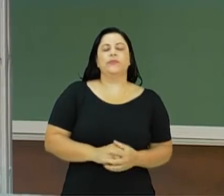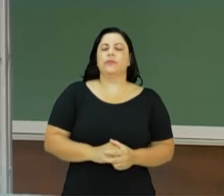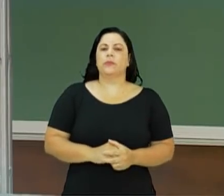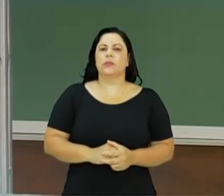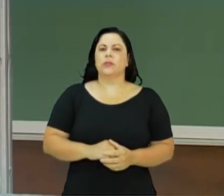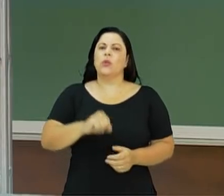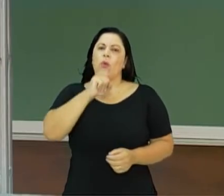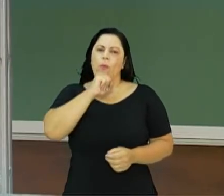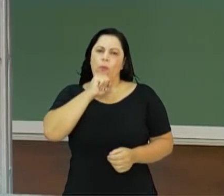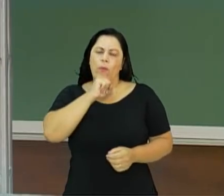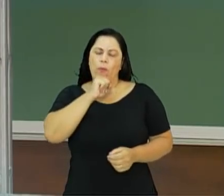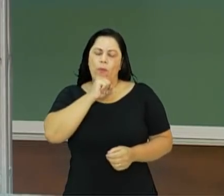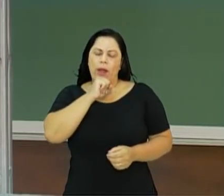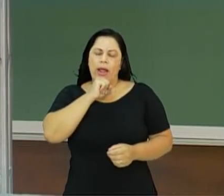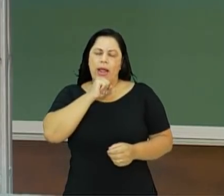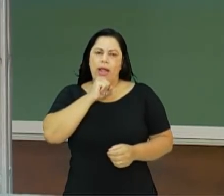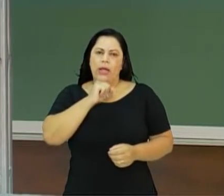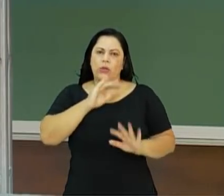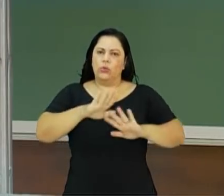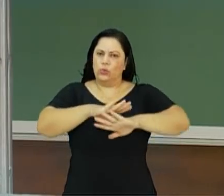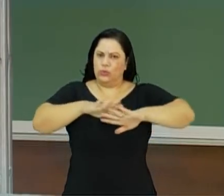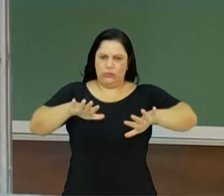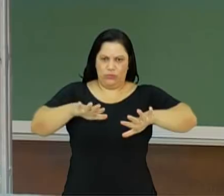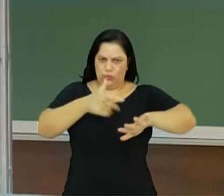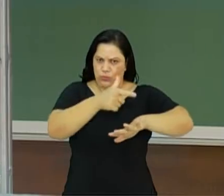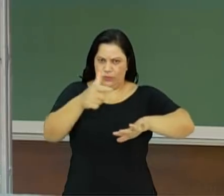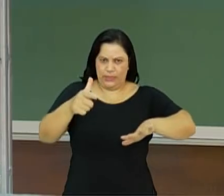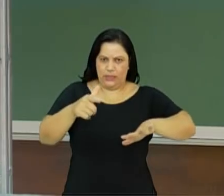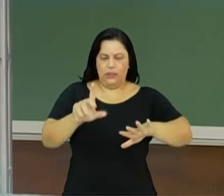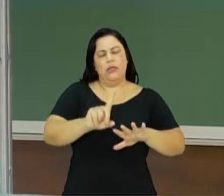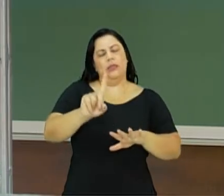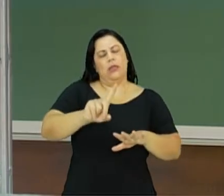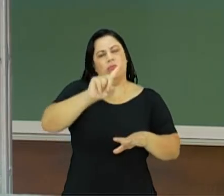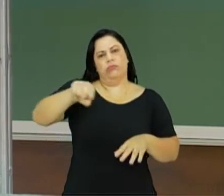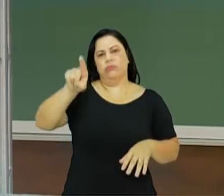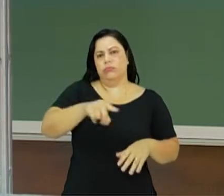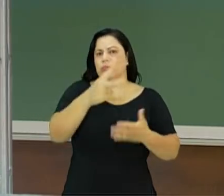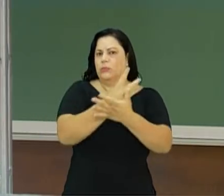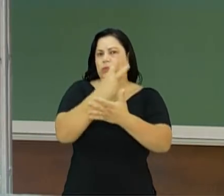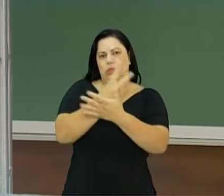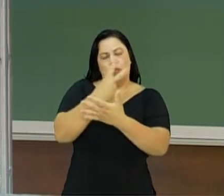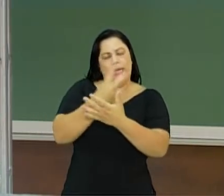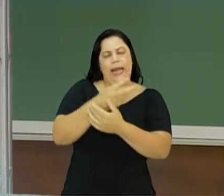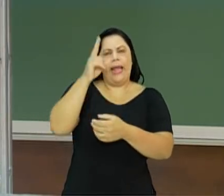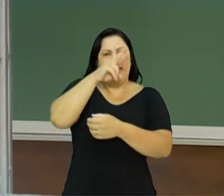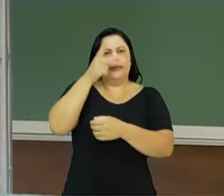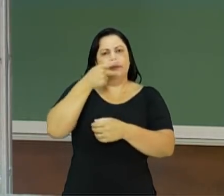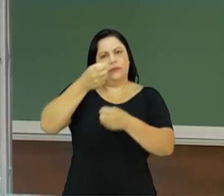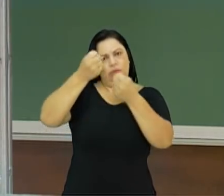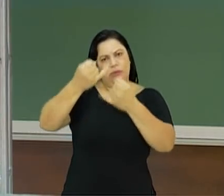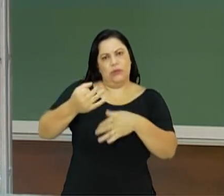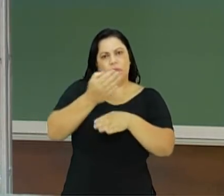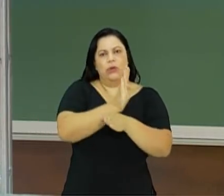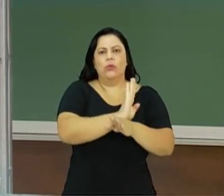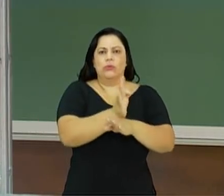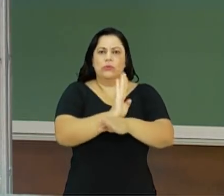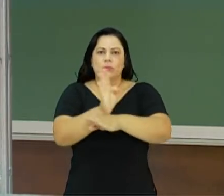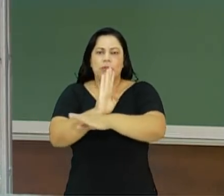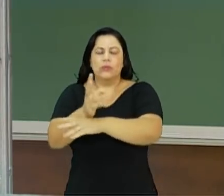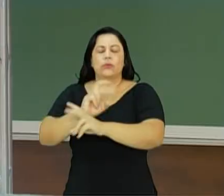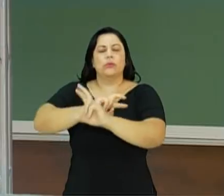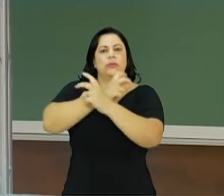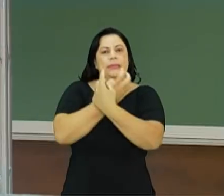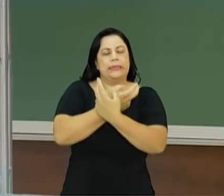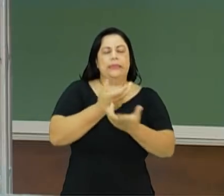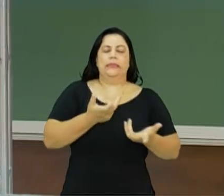adulto é calcificado, então aí já matou, já não tem, ele não é calcificado. Lembra lá que eu falei lá dos tubarões, que são animais que têm o esqueleto, que não